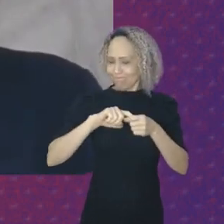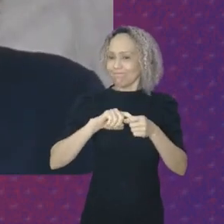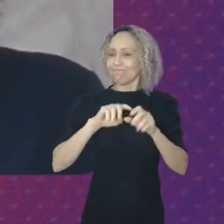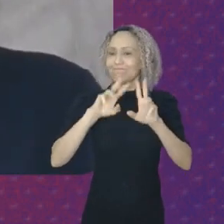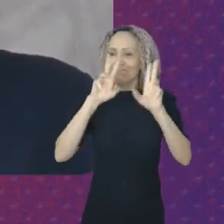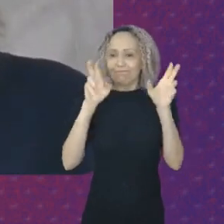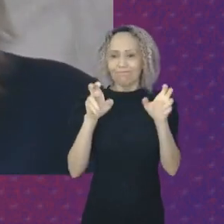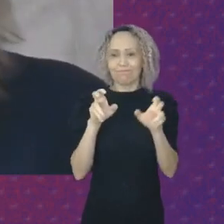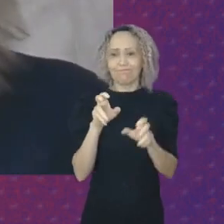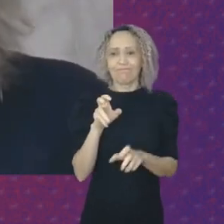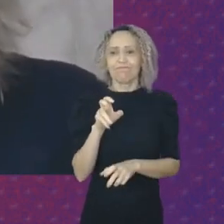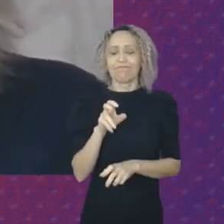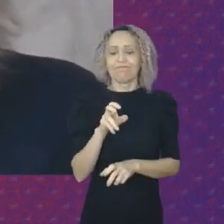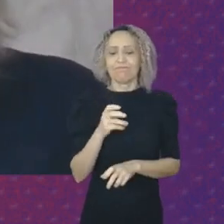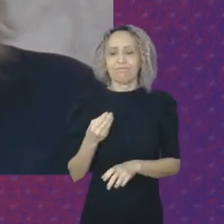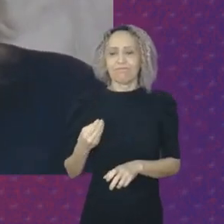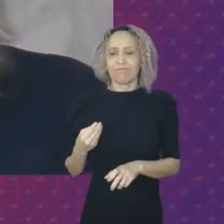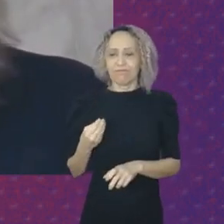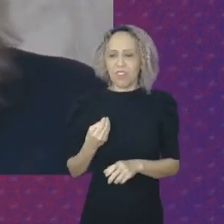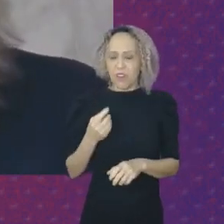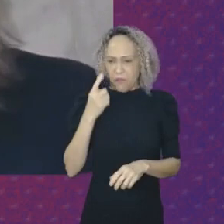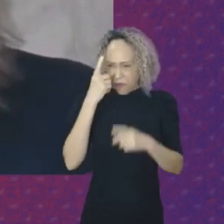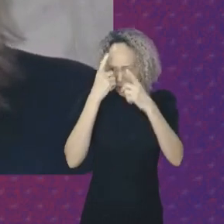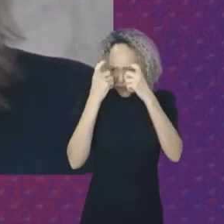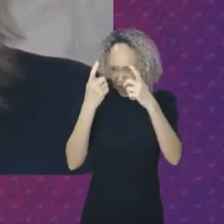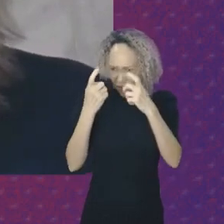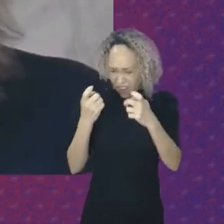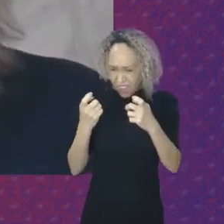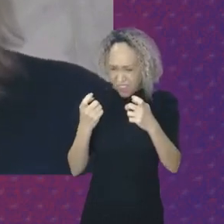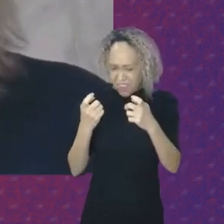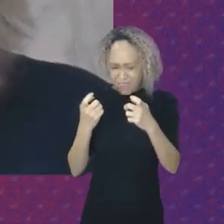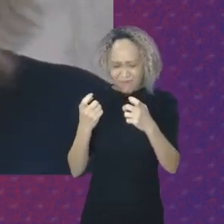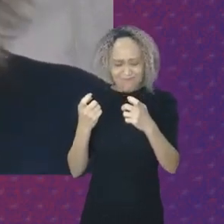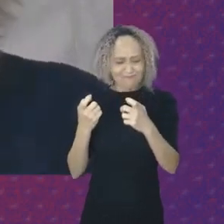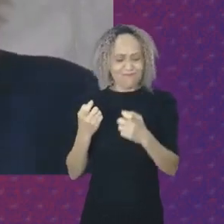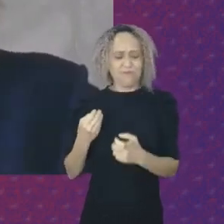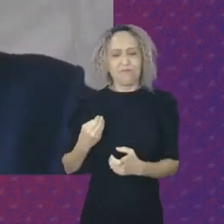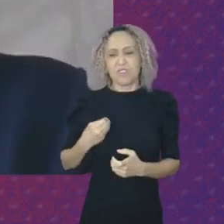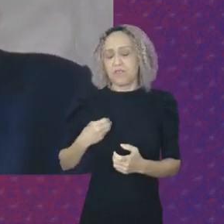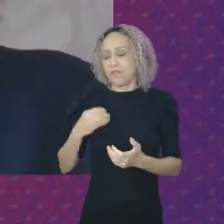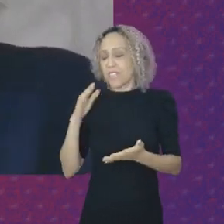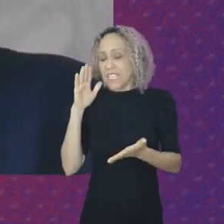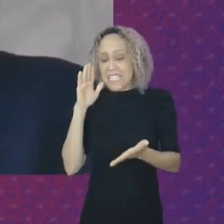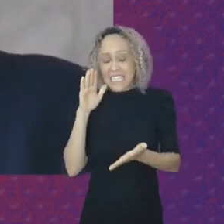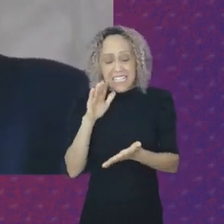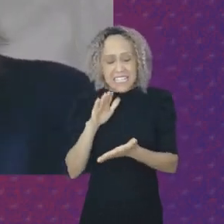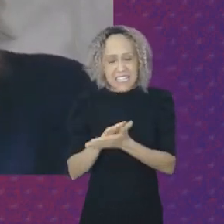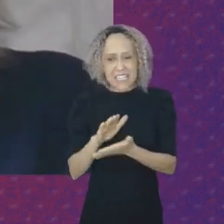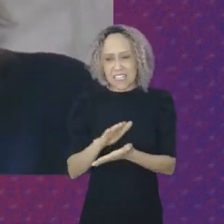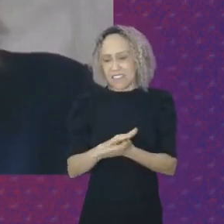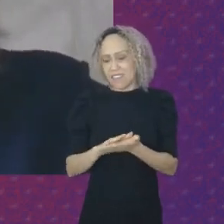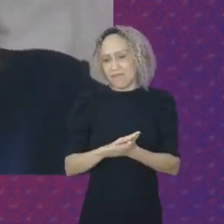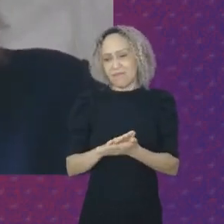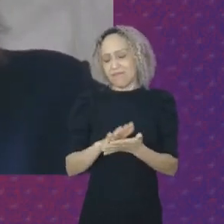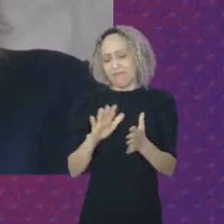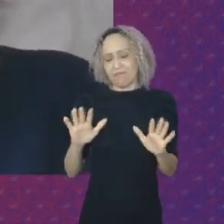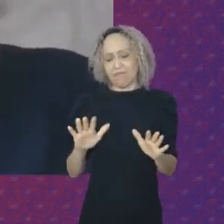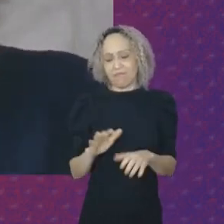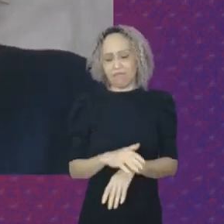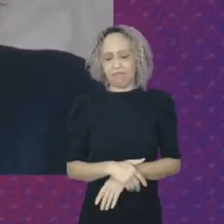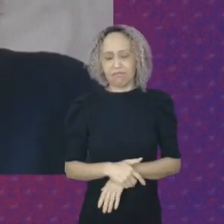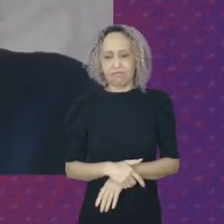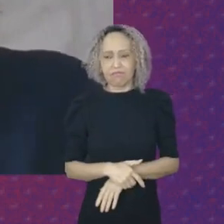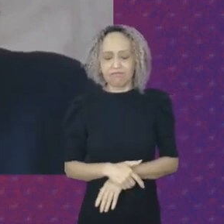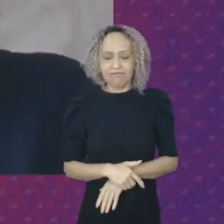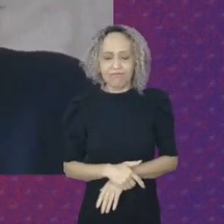no dia 8 de março foi relançado pelo presidente Lula. E qual é o grande desafio?